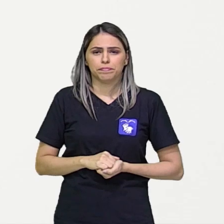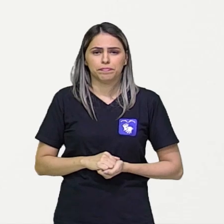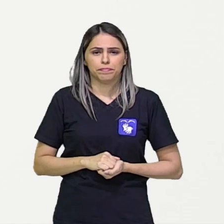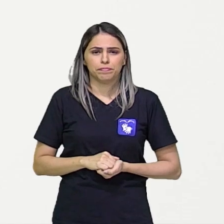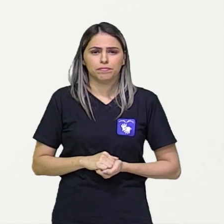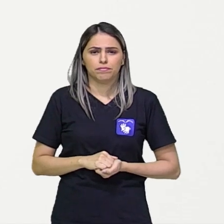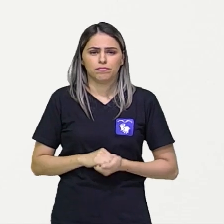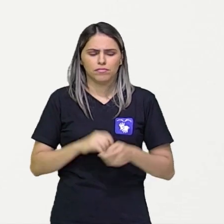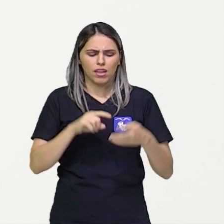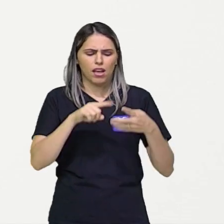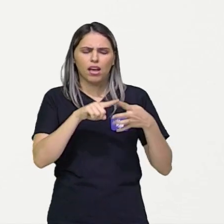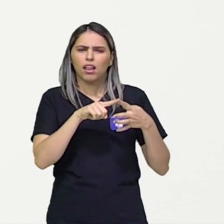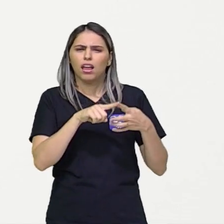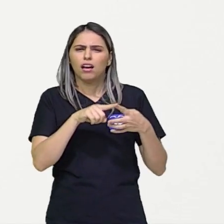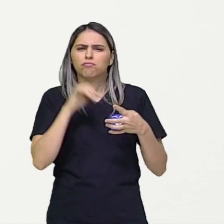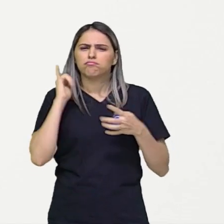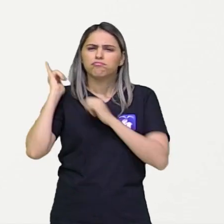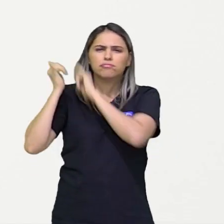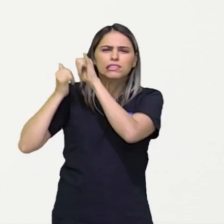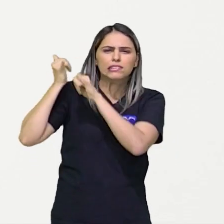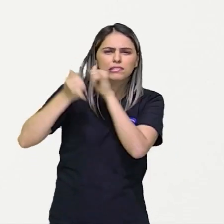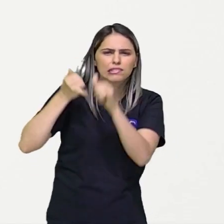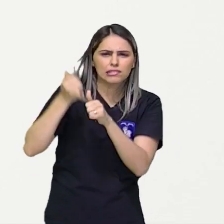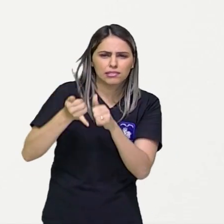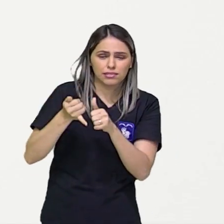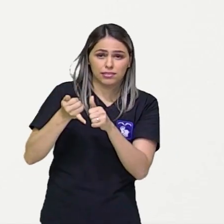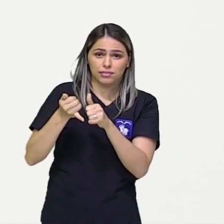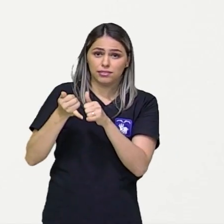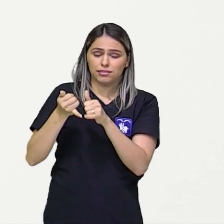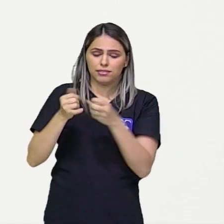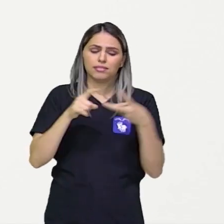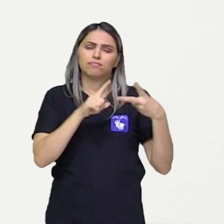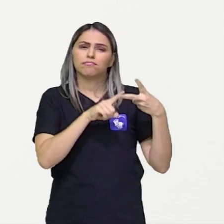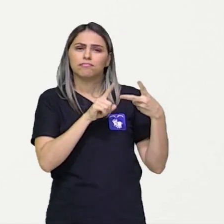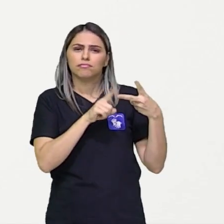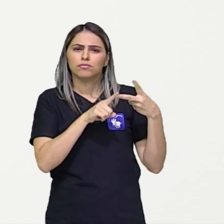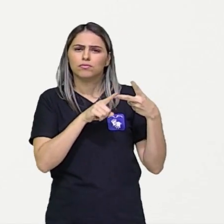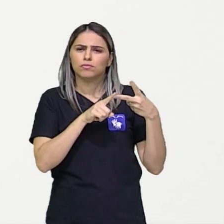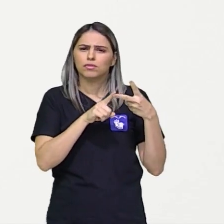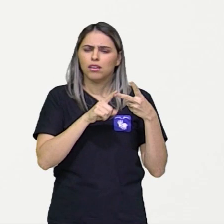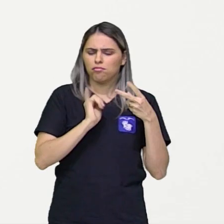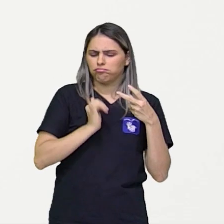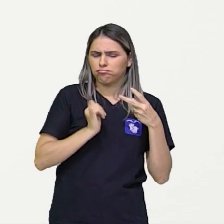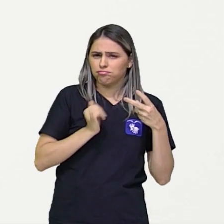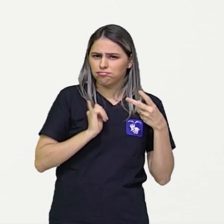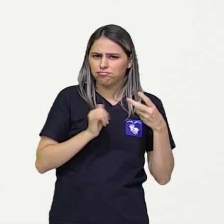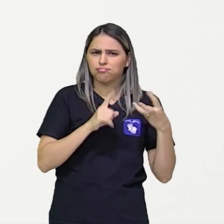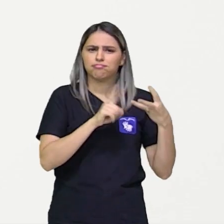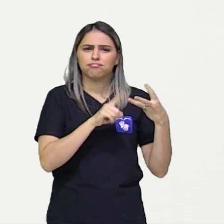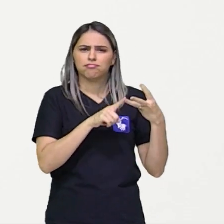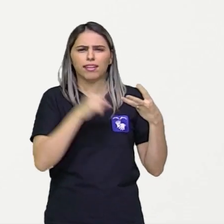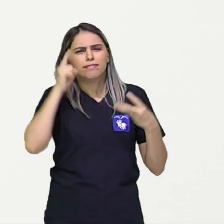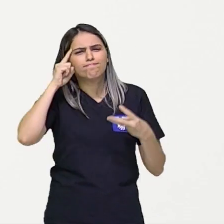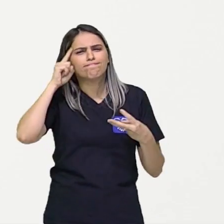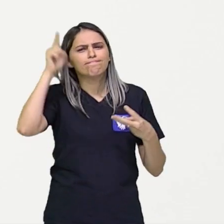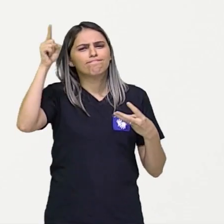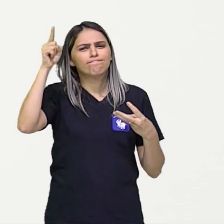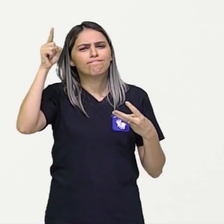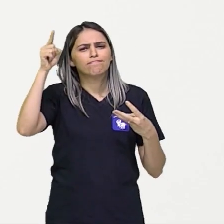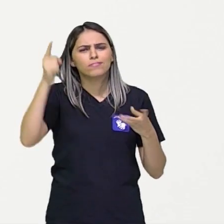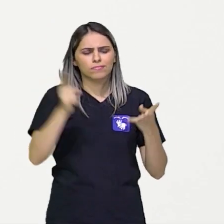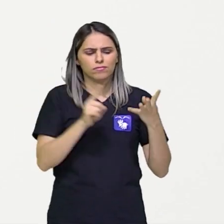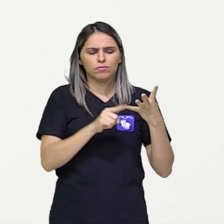só, é uma lenda, letra A, é uma lenda. Letra B é um conto. Letra C é uma